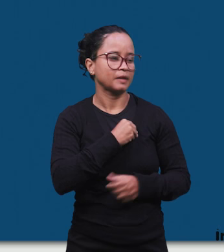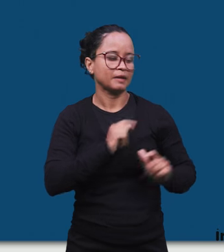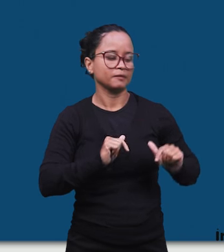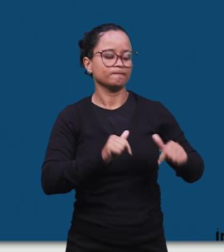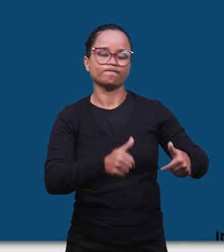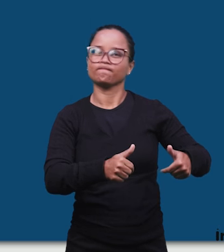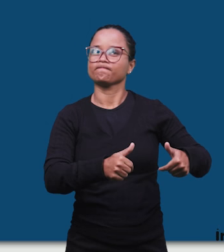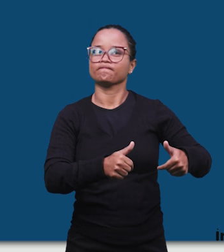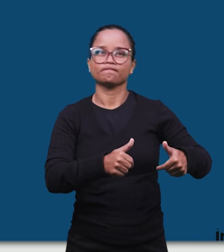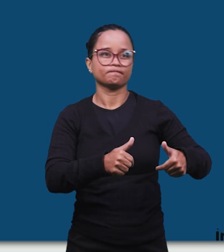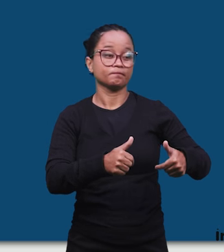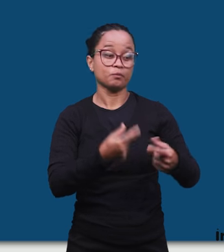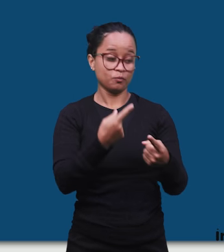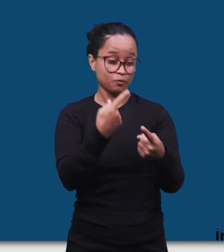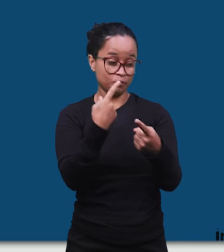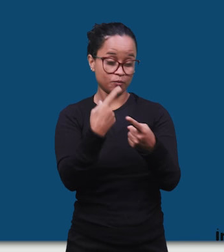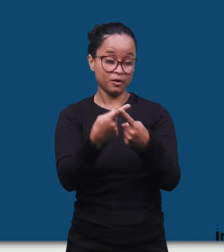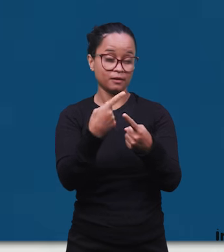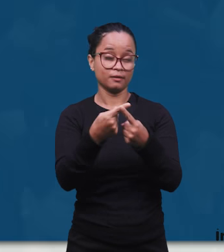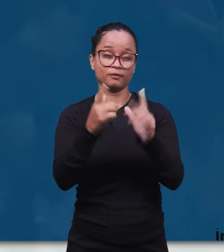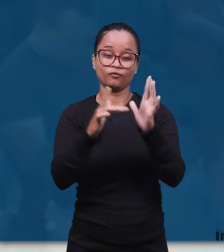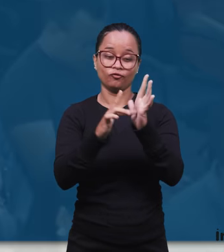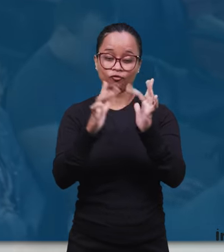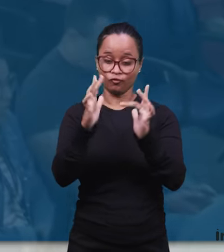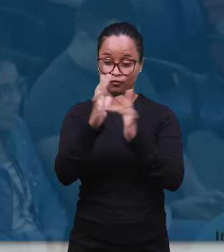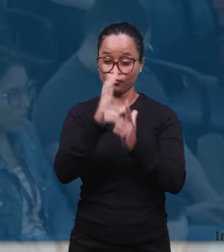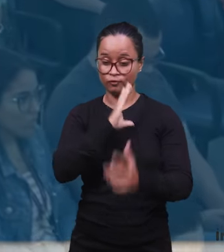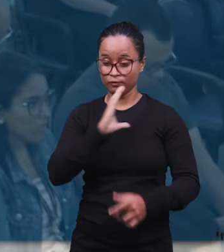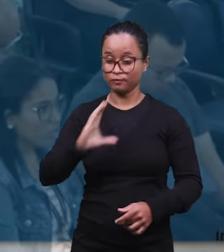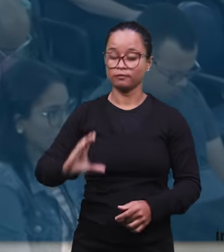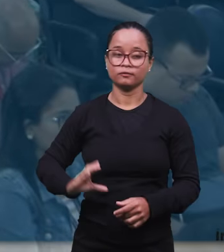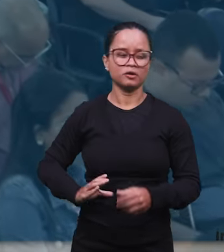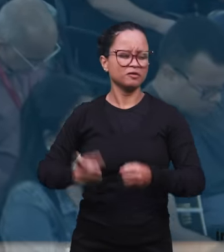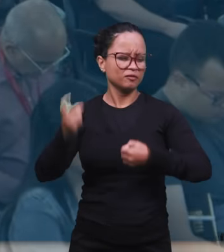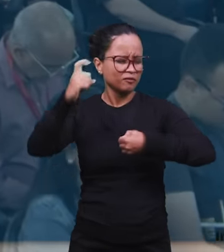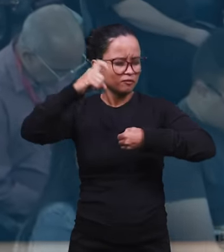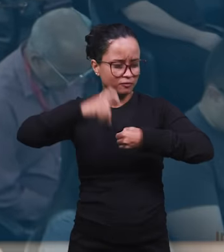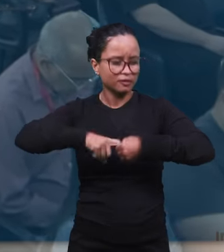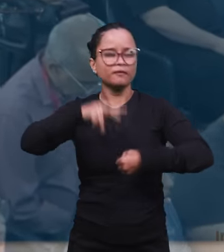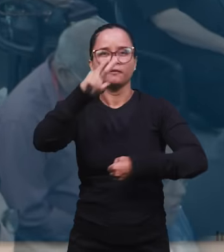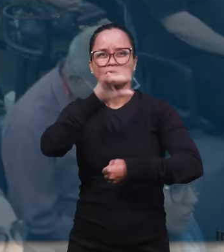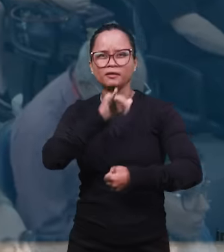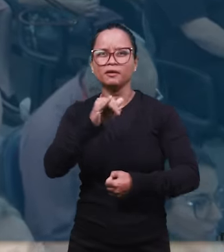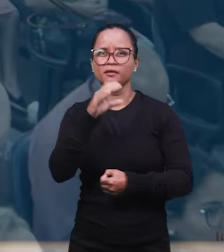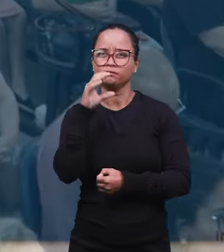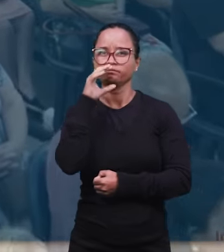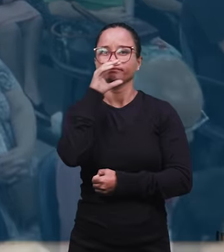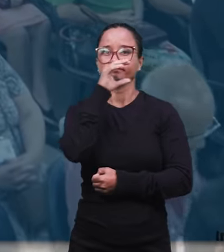Jesus Cristo te